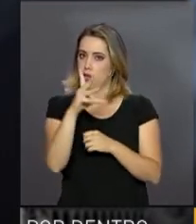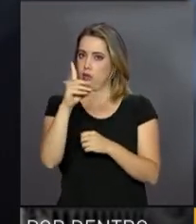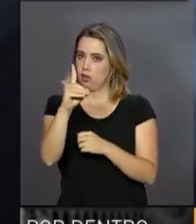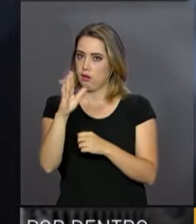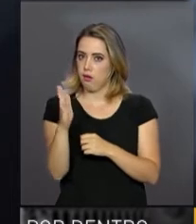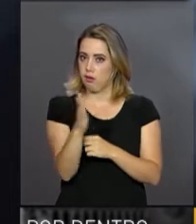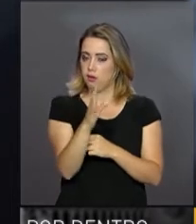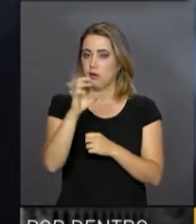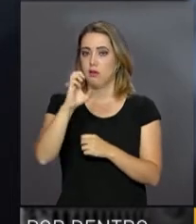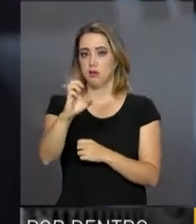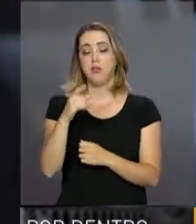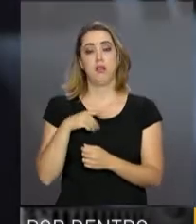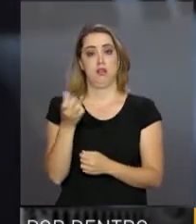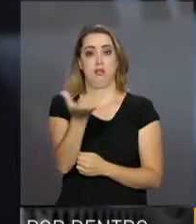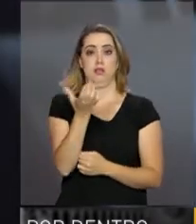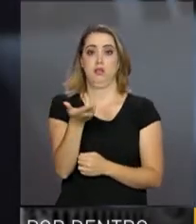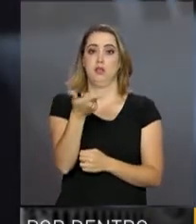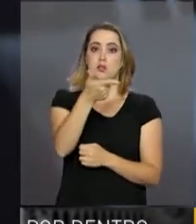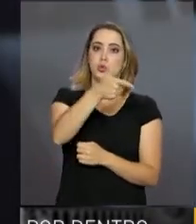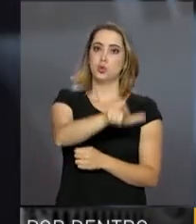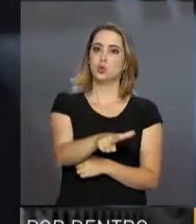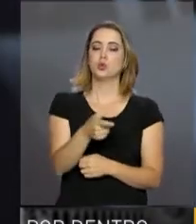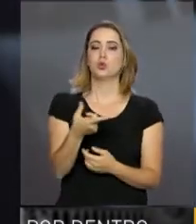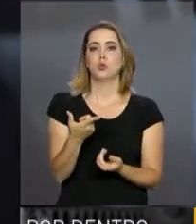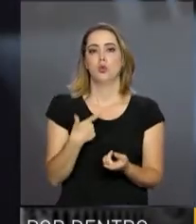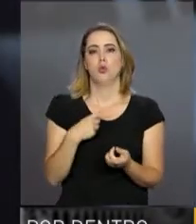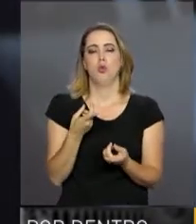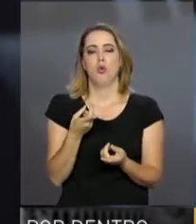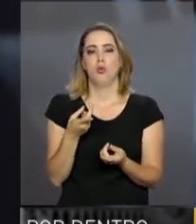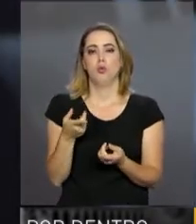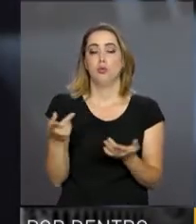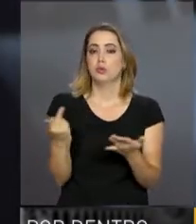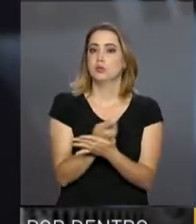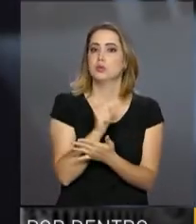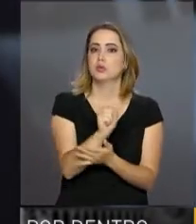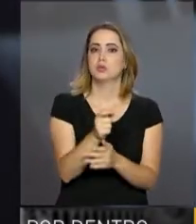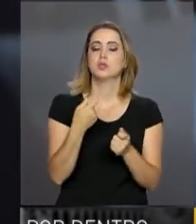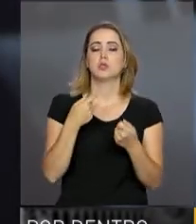tirar a habilitação nessa categoria. Para aqueles que não desejam realizar o exame,